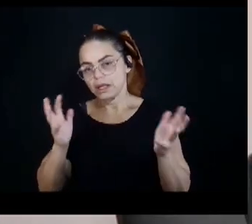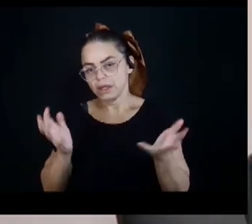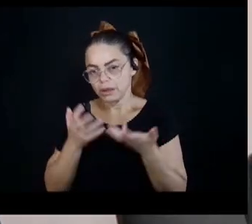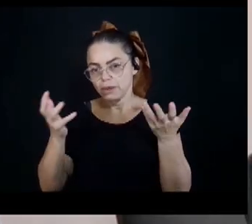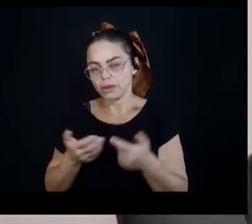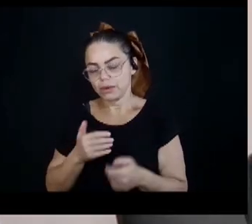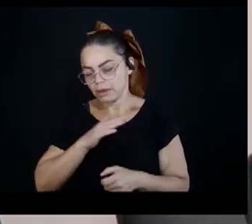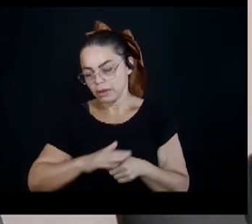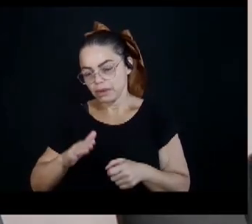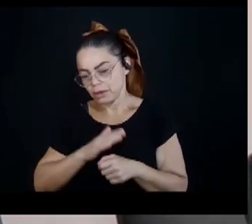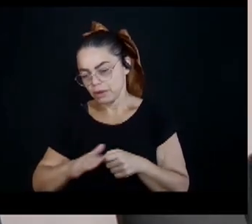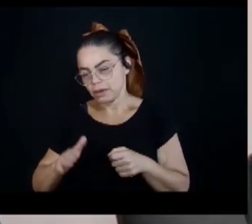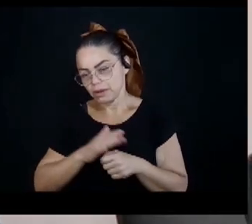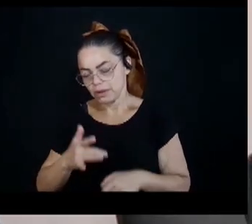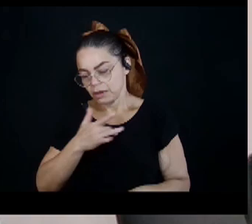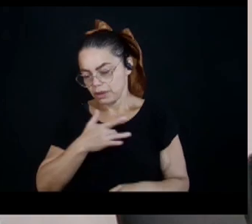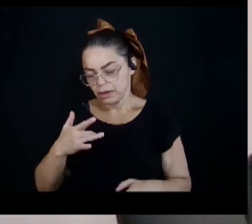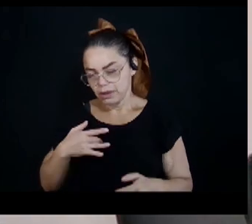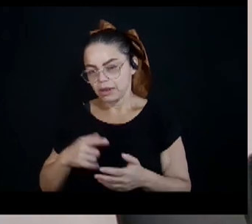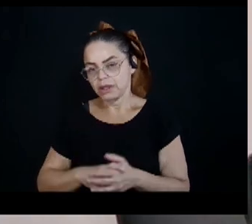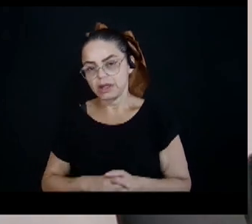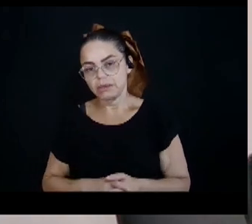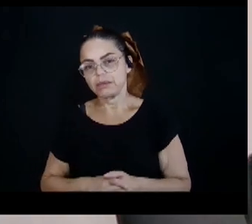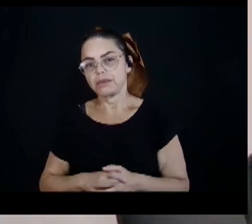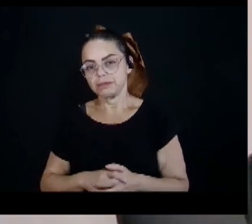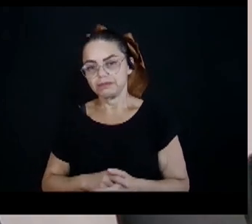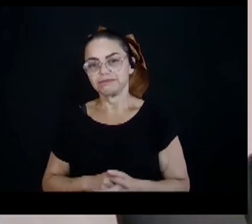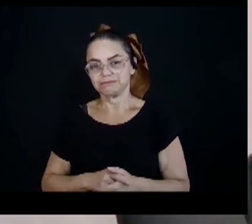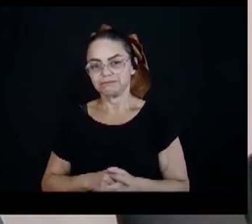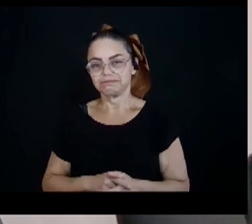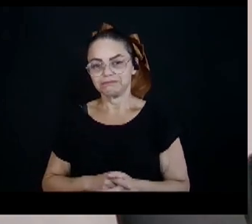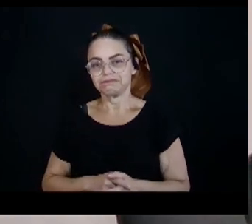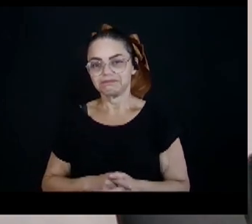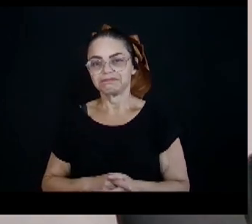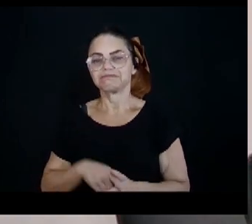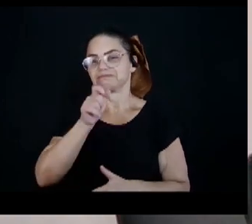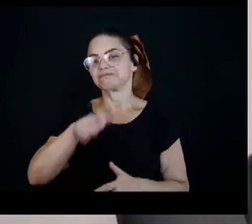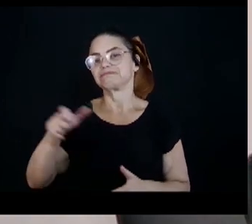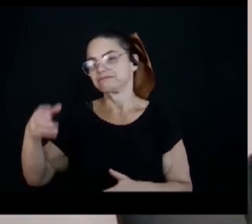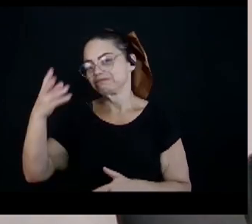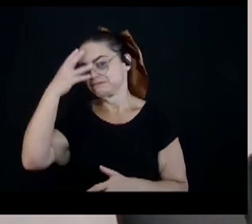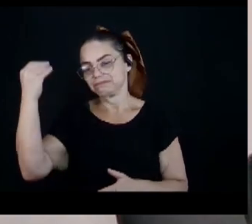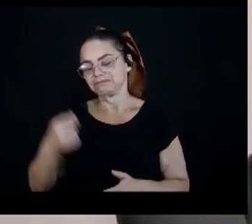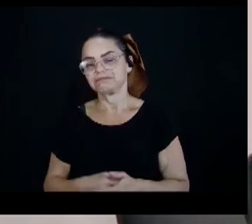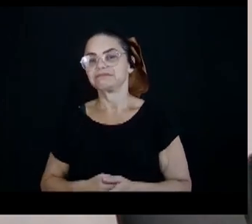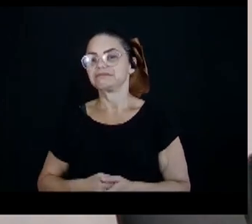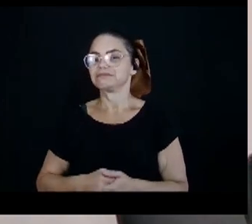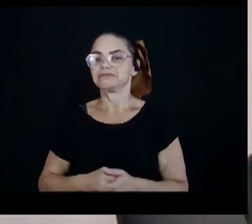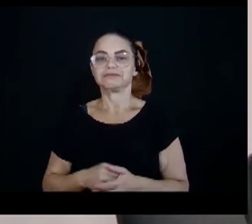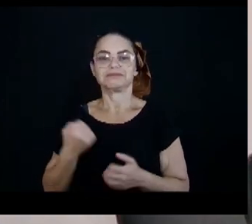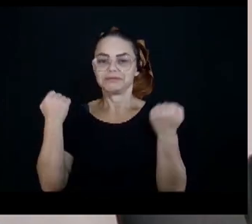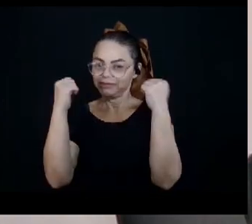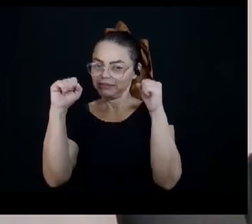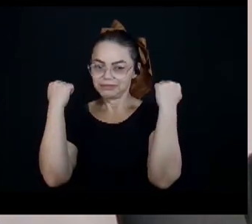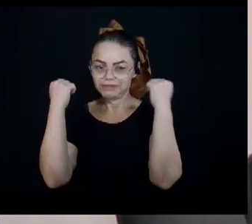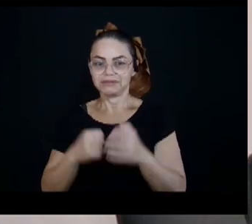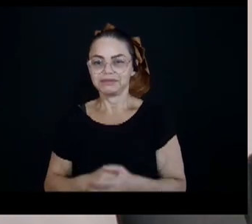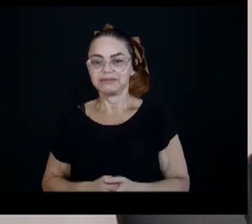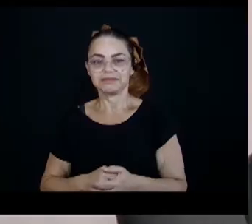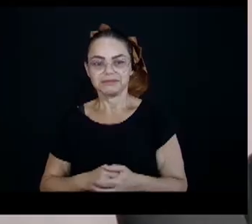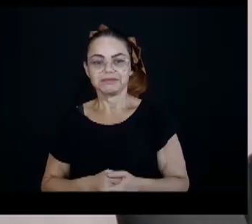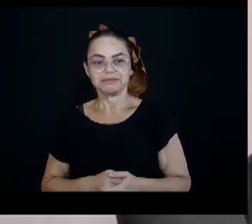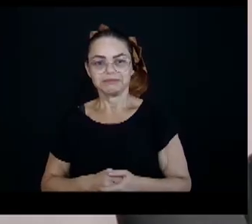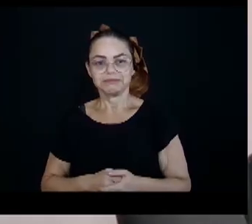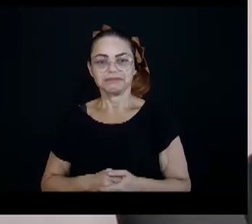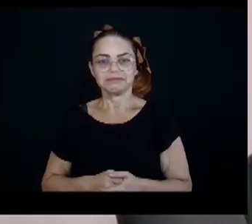que é a corrida. Então as pessoas esquecem, essa academia não vai ficar relegada ao campo, vai